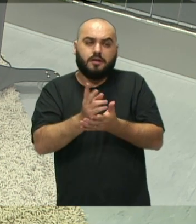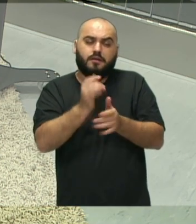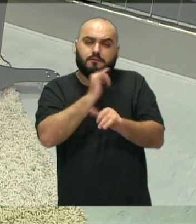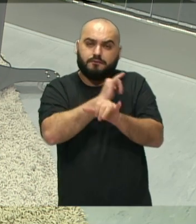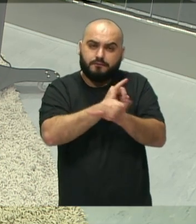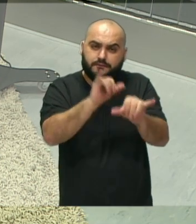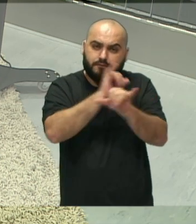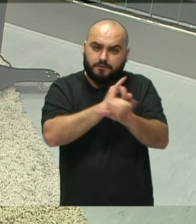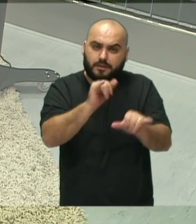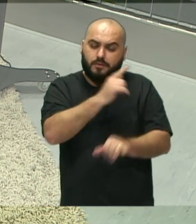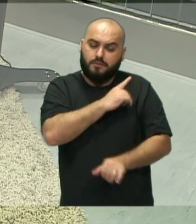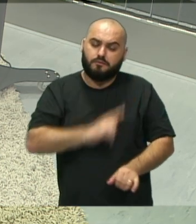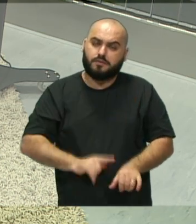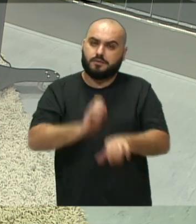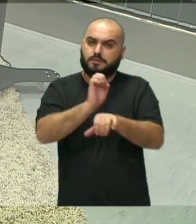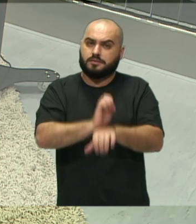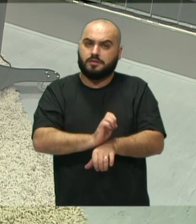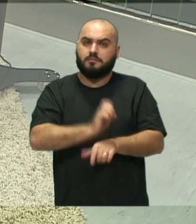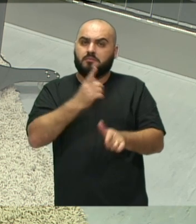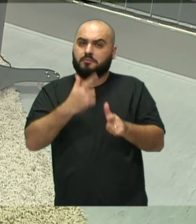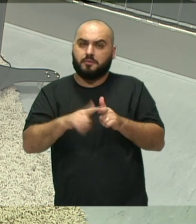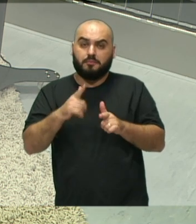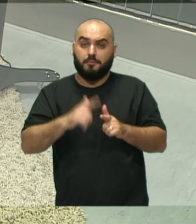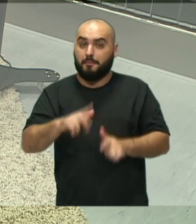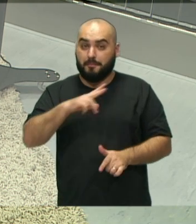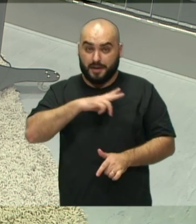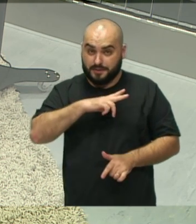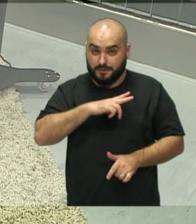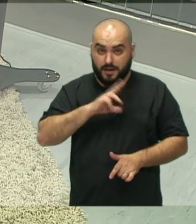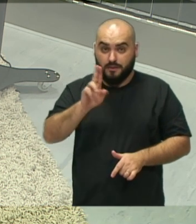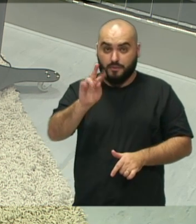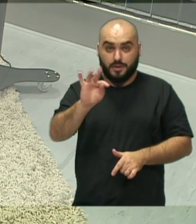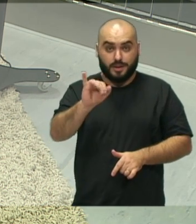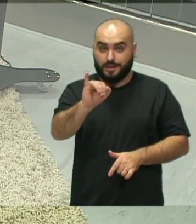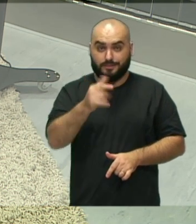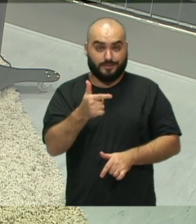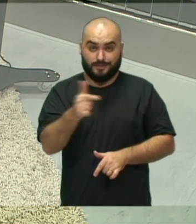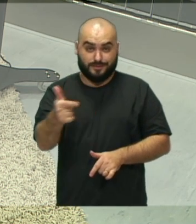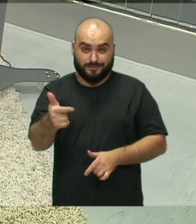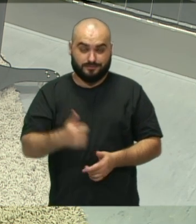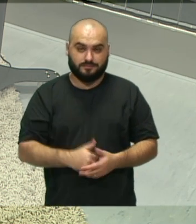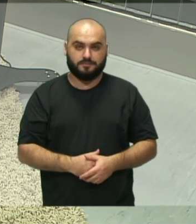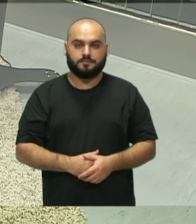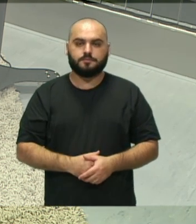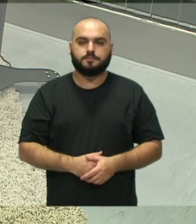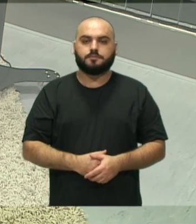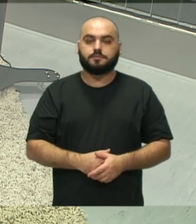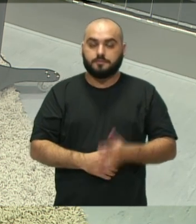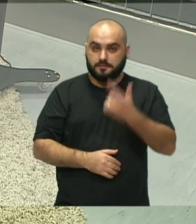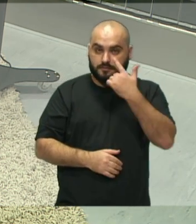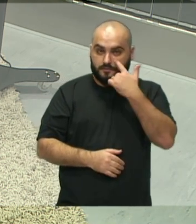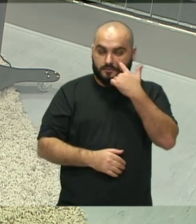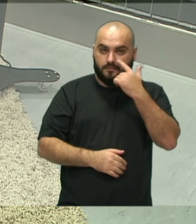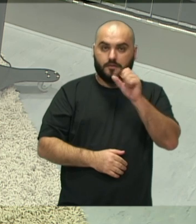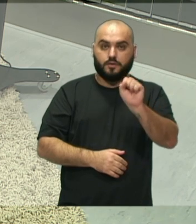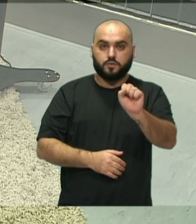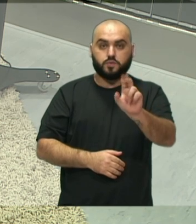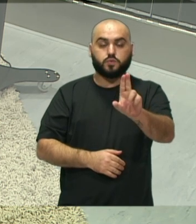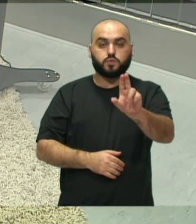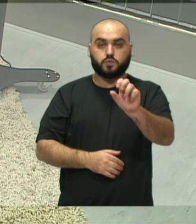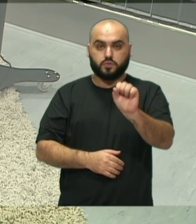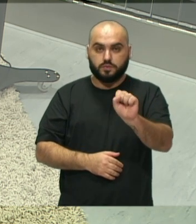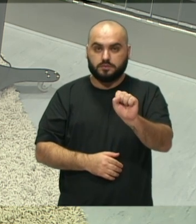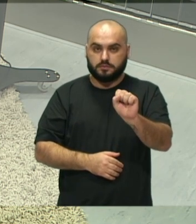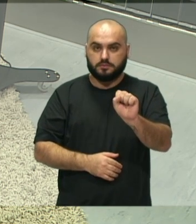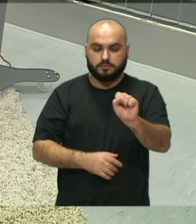hospital está com problema, não tem leito nem particular. E aí a gente volta na questão quer ver um sistema